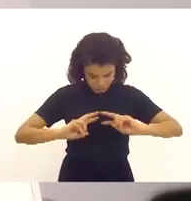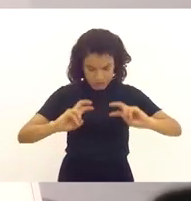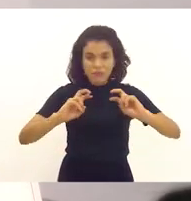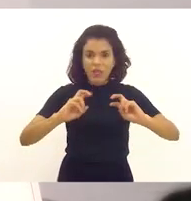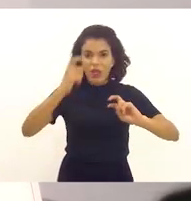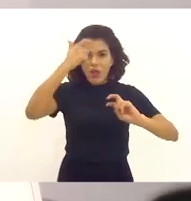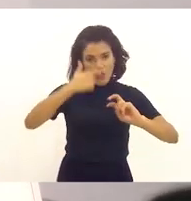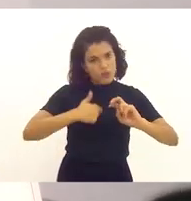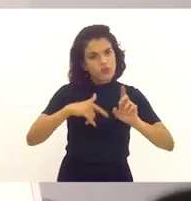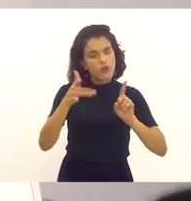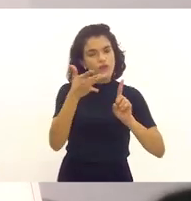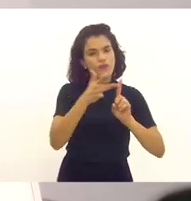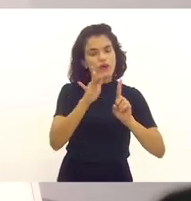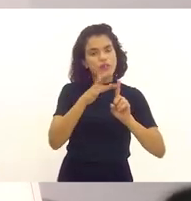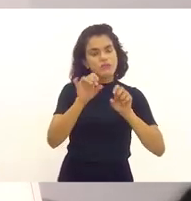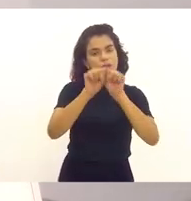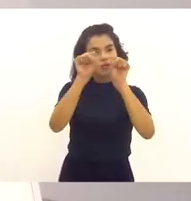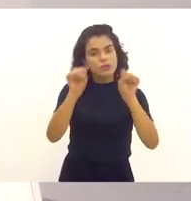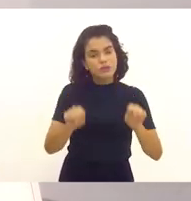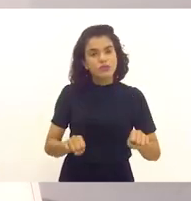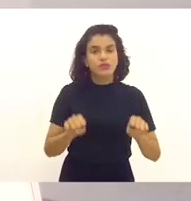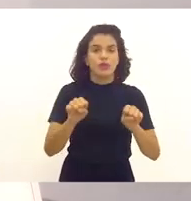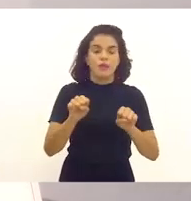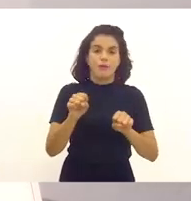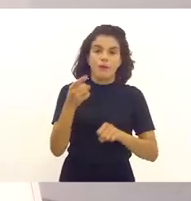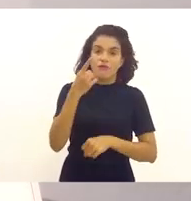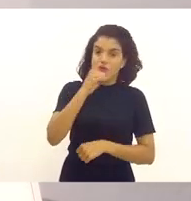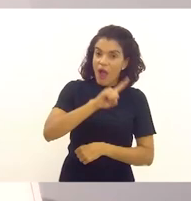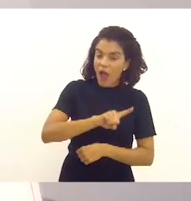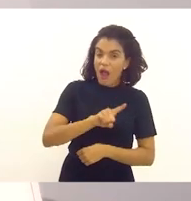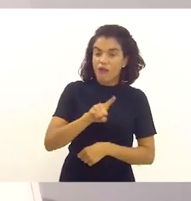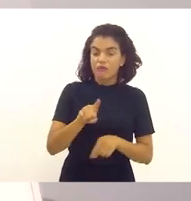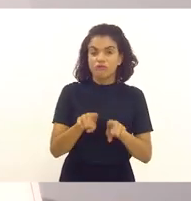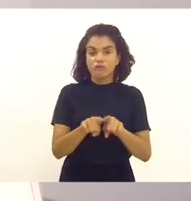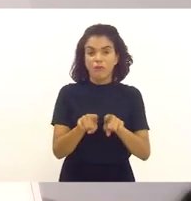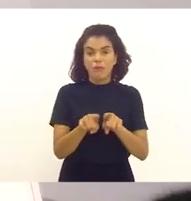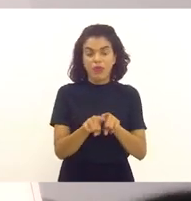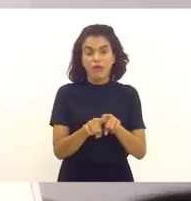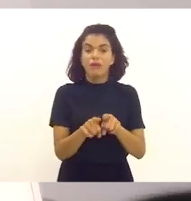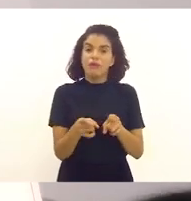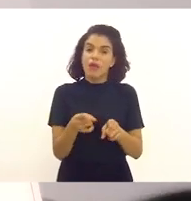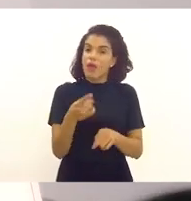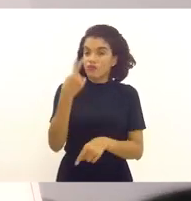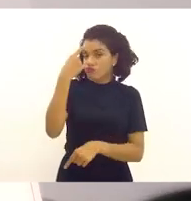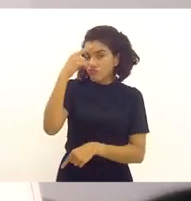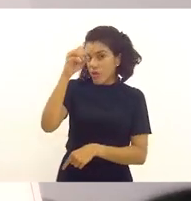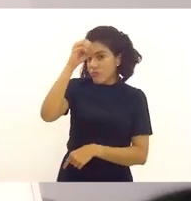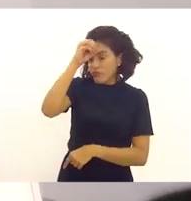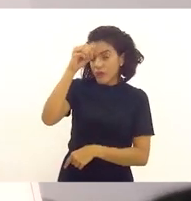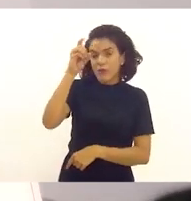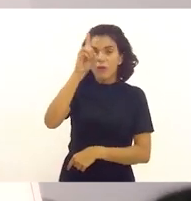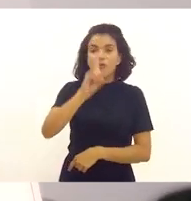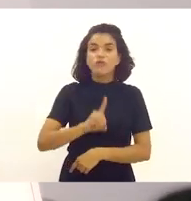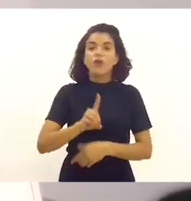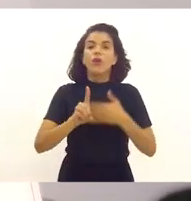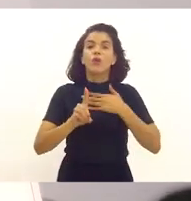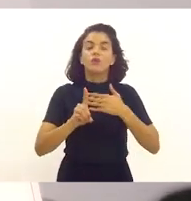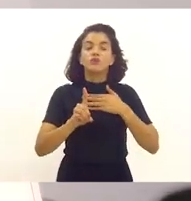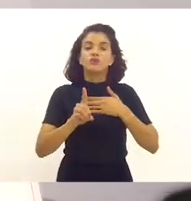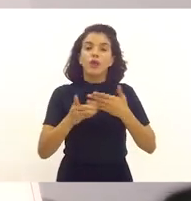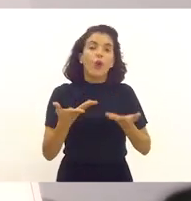que ela é vítima de um sistema um sistema que falha e se ela não souber o seu direito ela não tem como